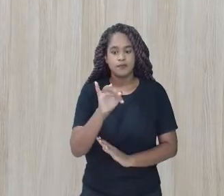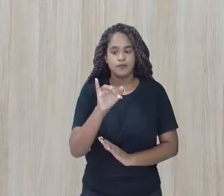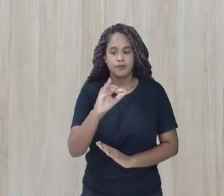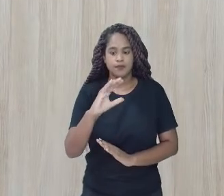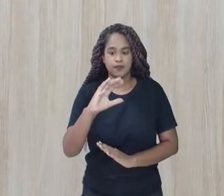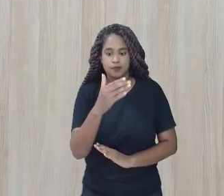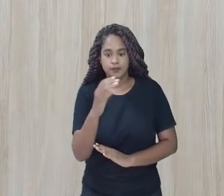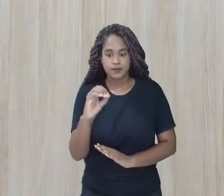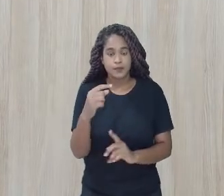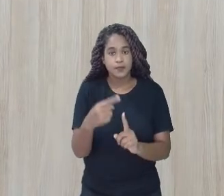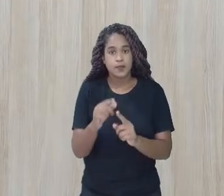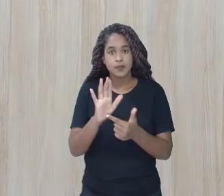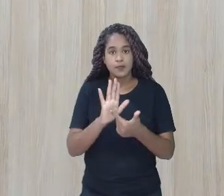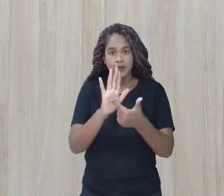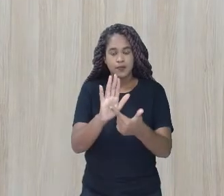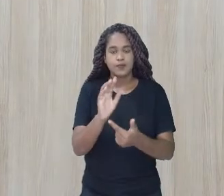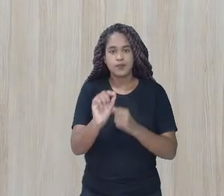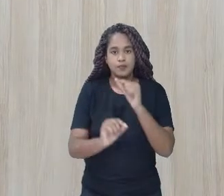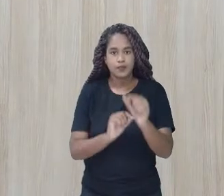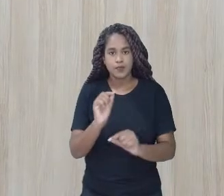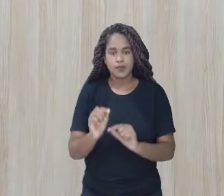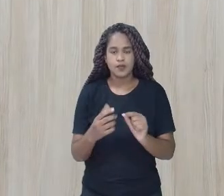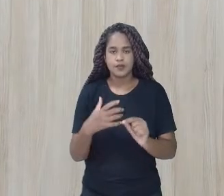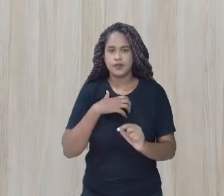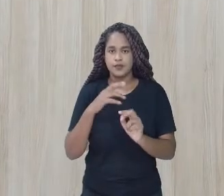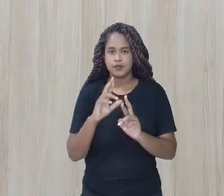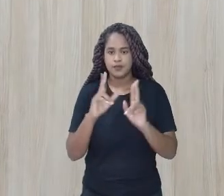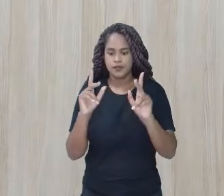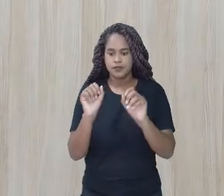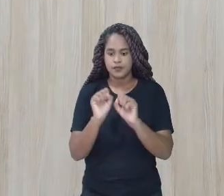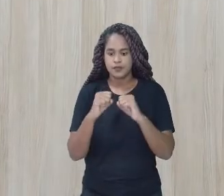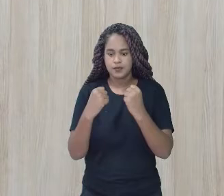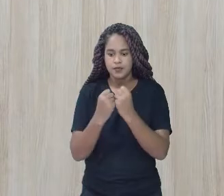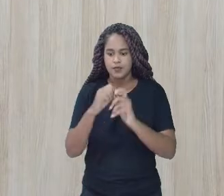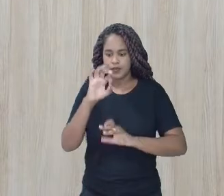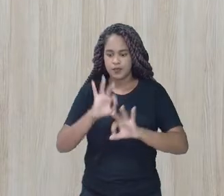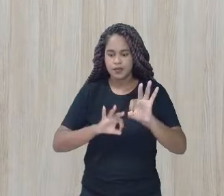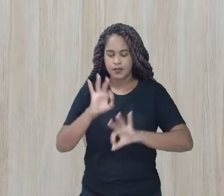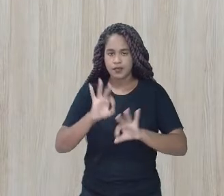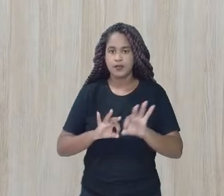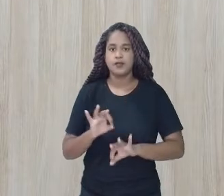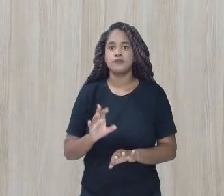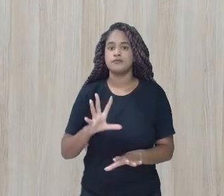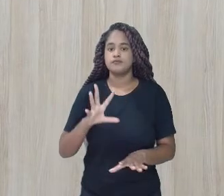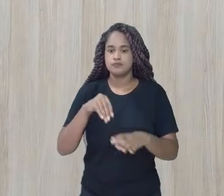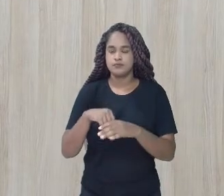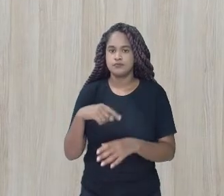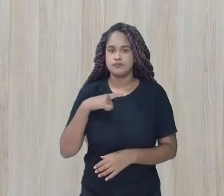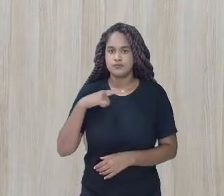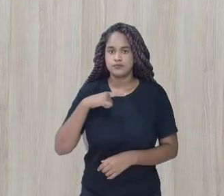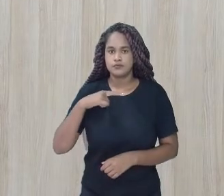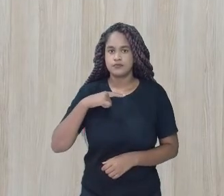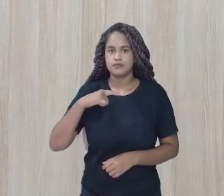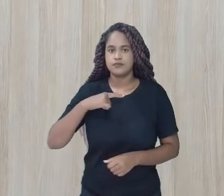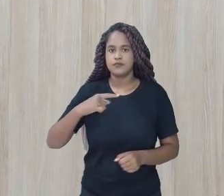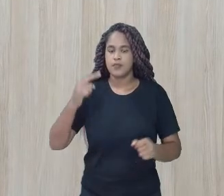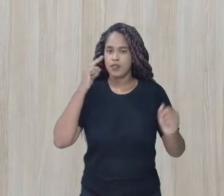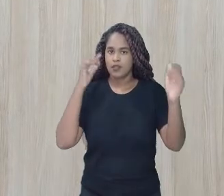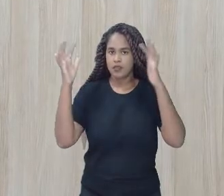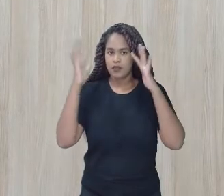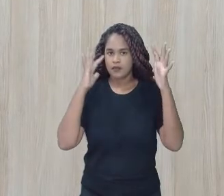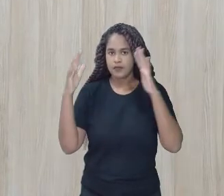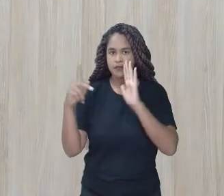curioso sobre a organização social. Faz profundas análises filosóficas sobre o nosso papel como